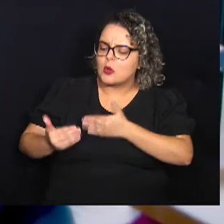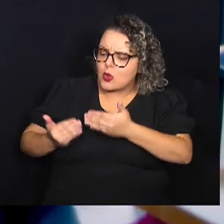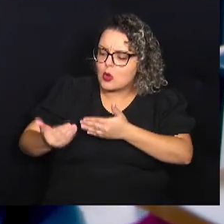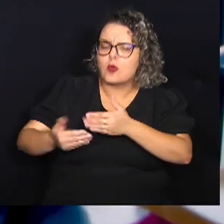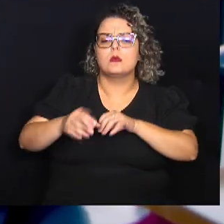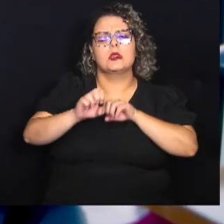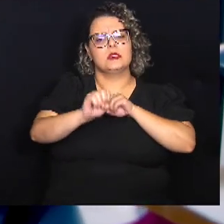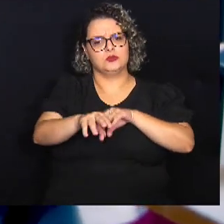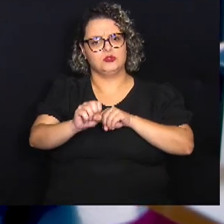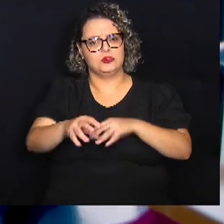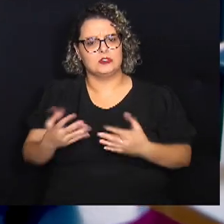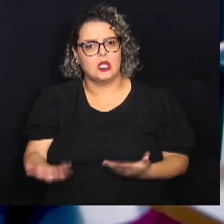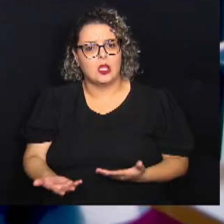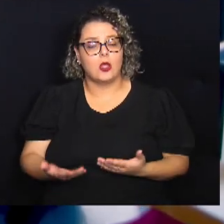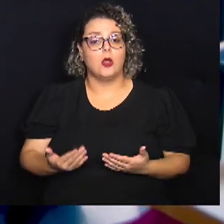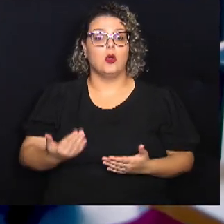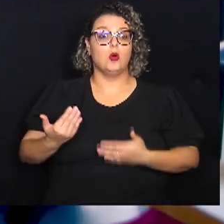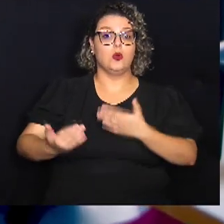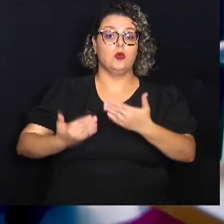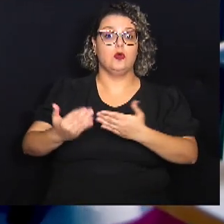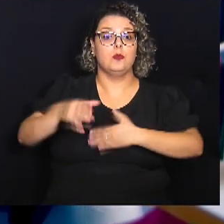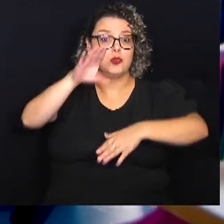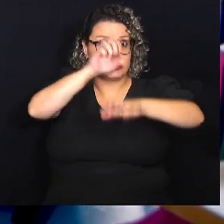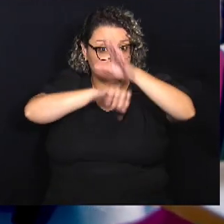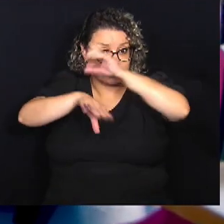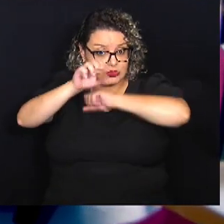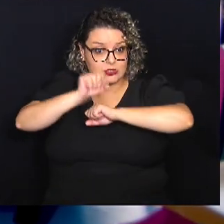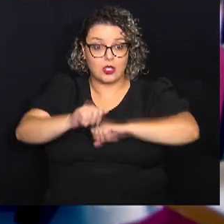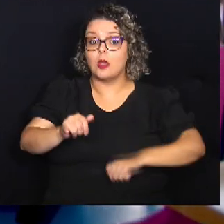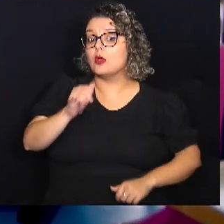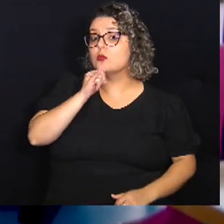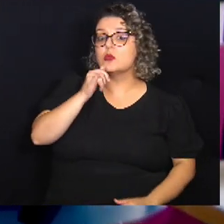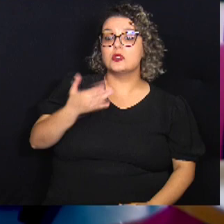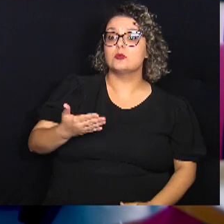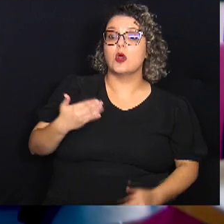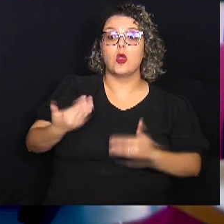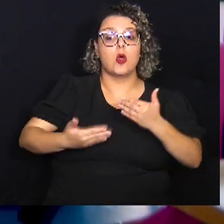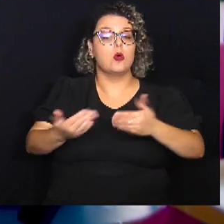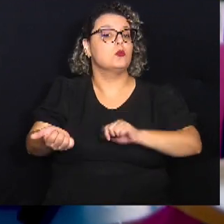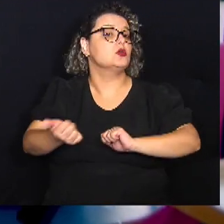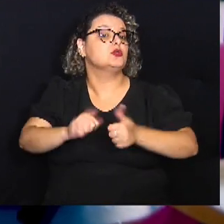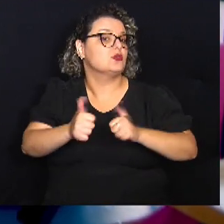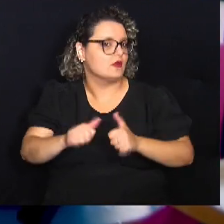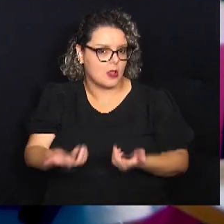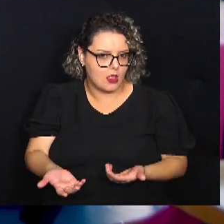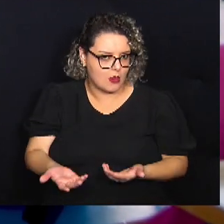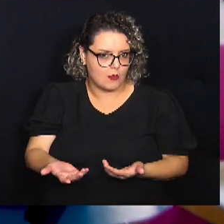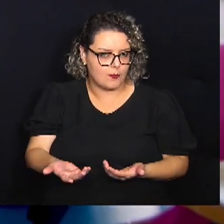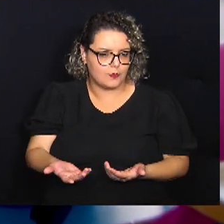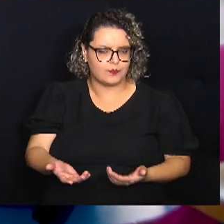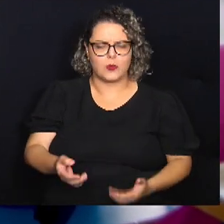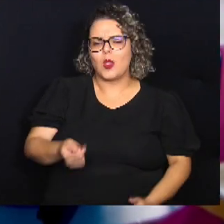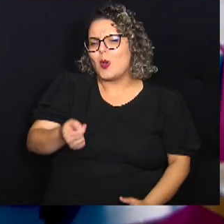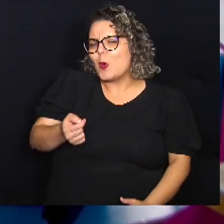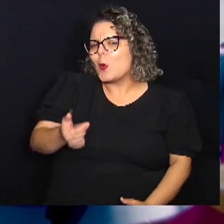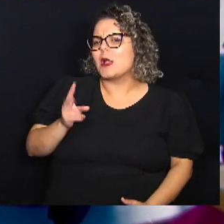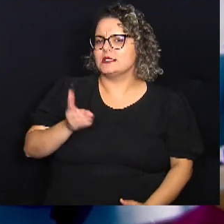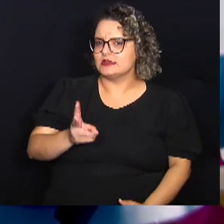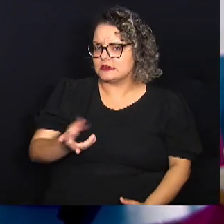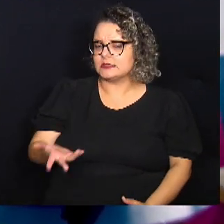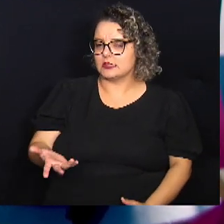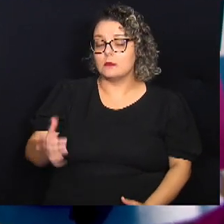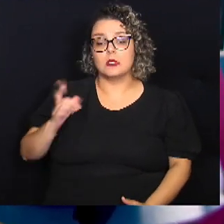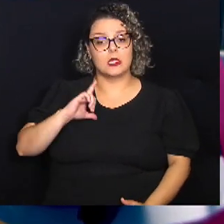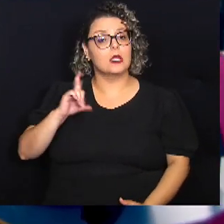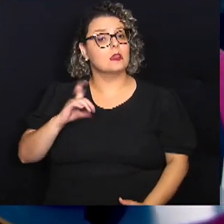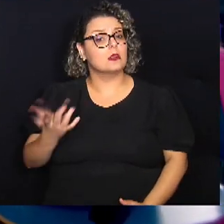ensinar, o processo de aprender e, por exemplo, o processo de avaliar. Quase sempre a gente tem